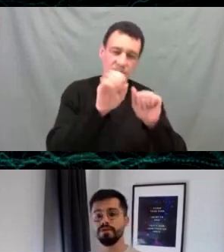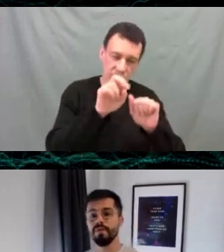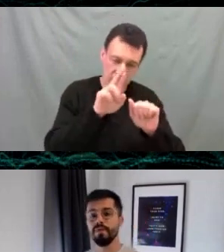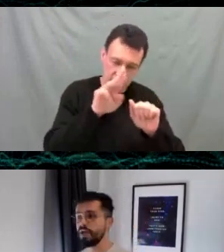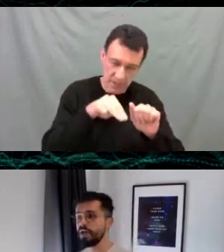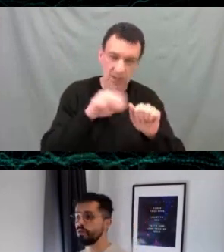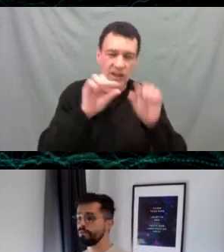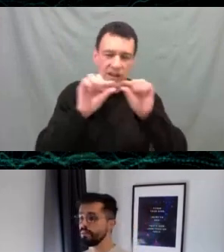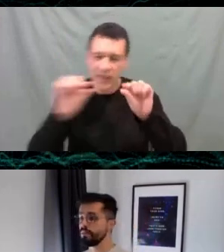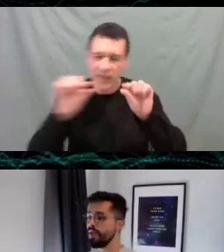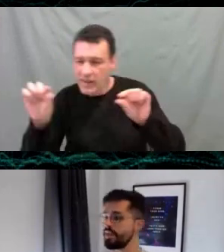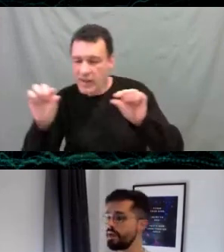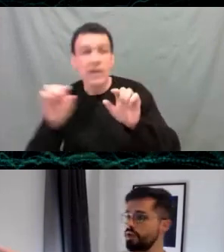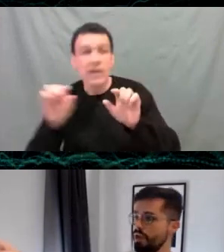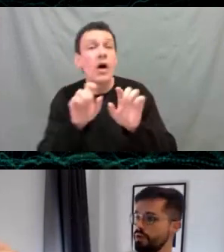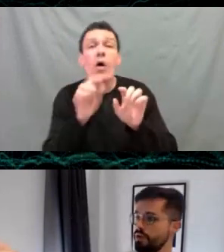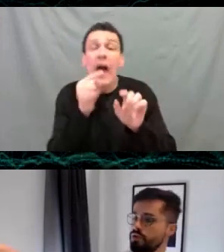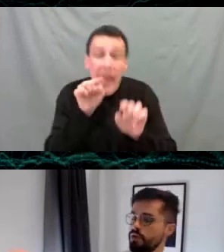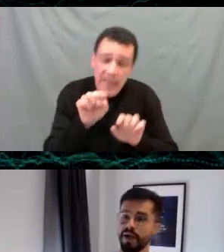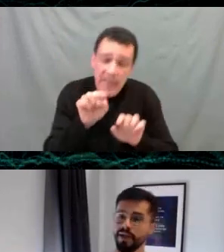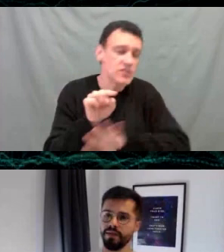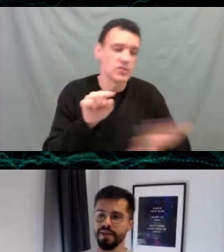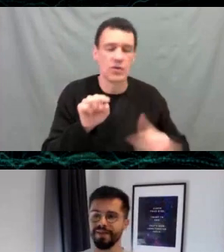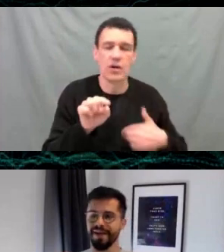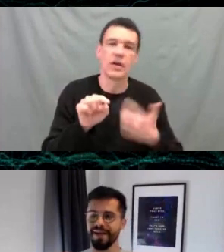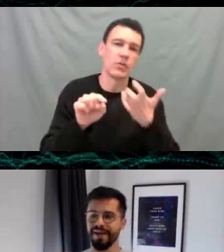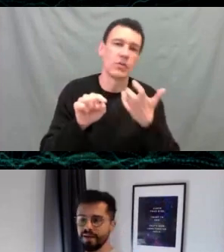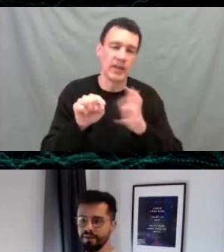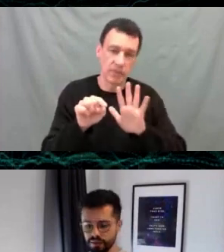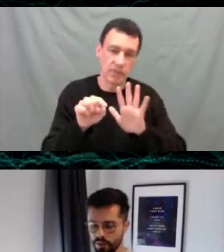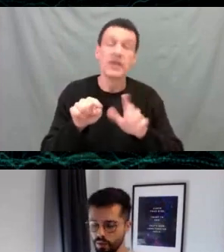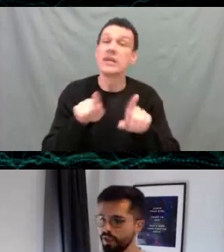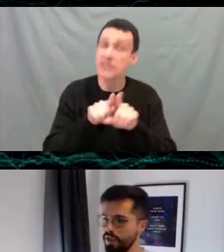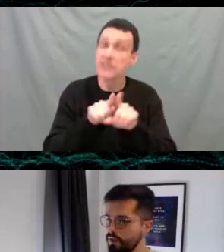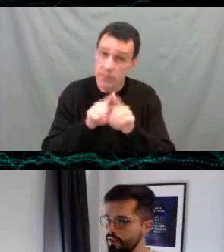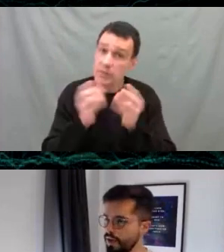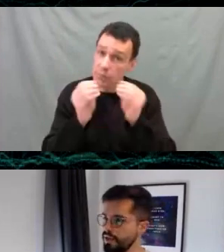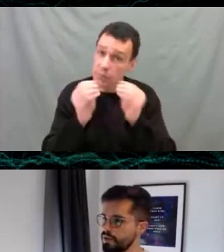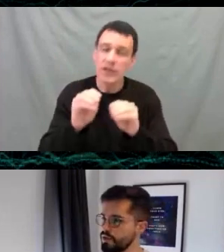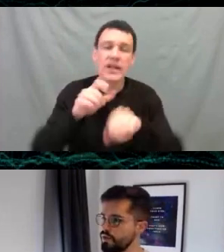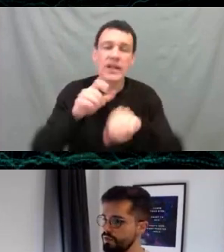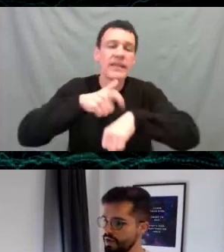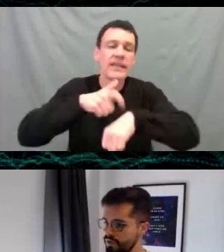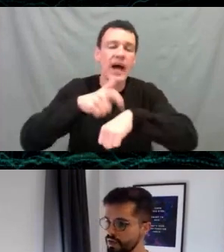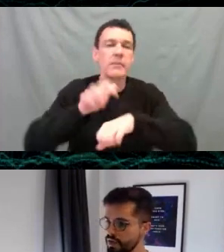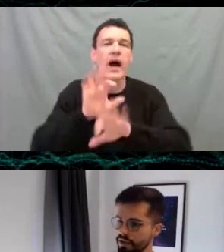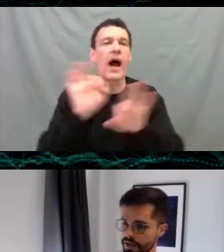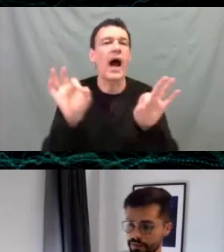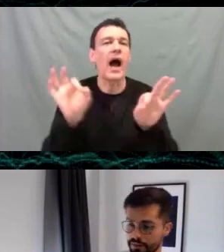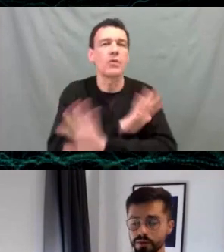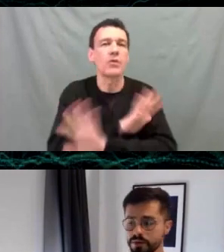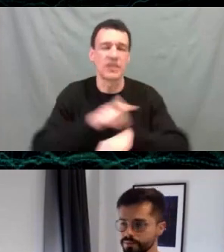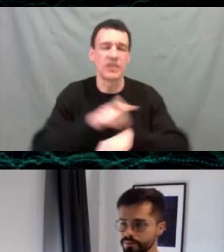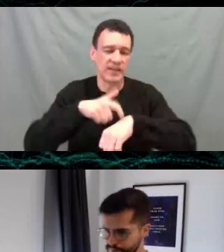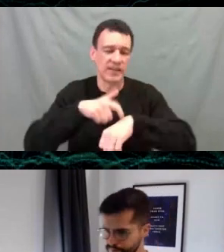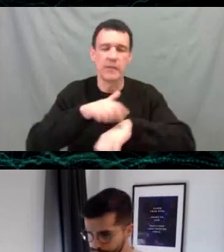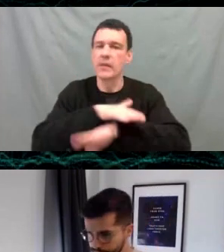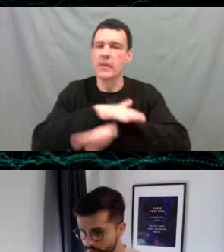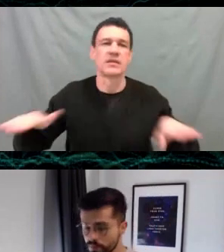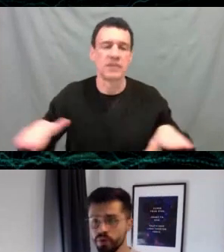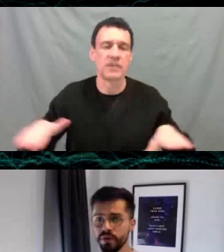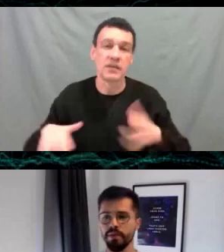aí você passa o time-out Esse é morte aqui eu esqueci de colocar aqui é 30 m tá então aqui na aqui na execução você vai ver 30